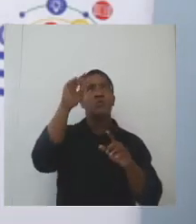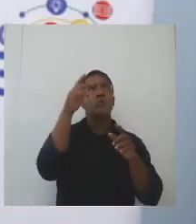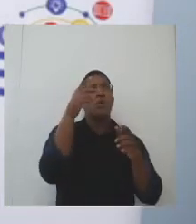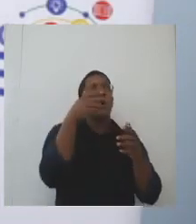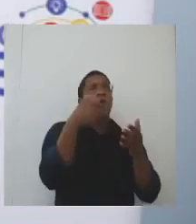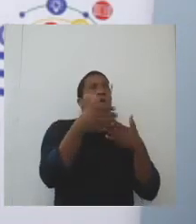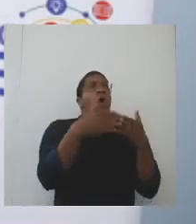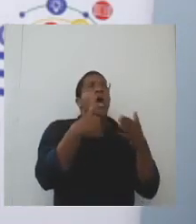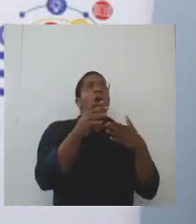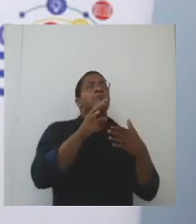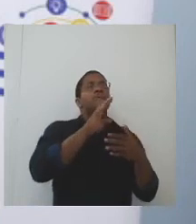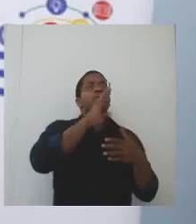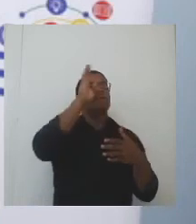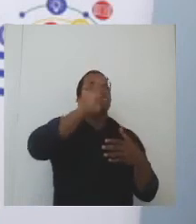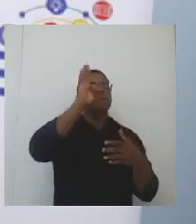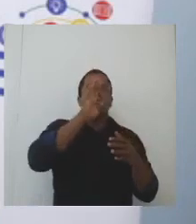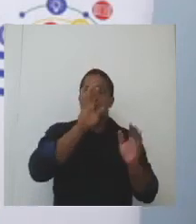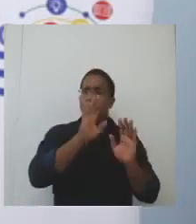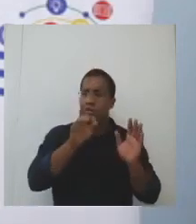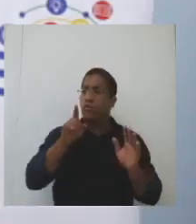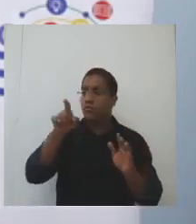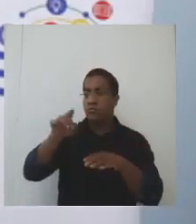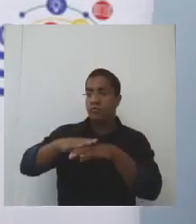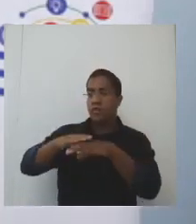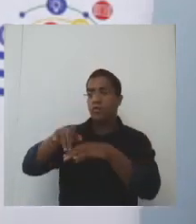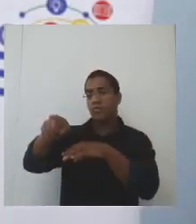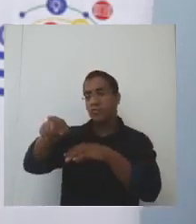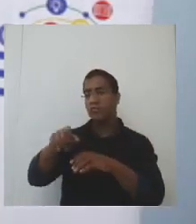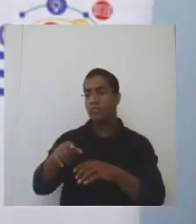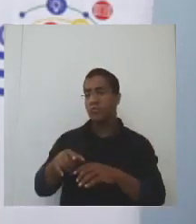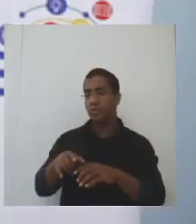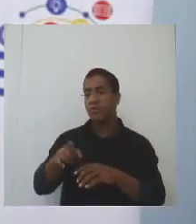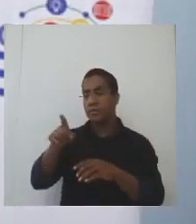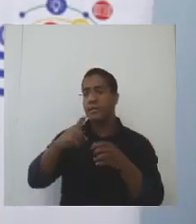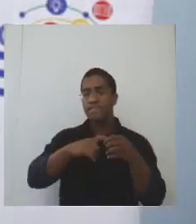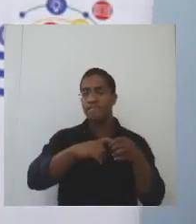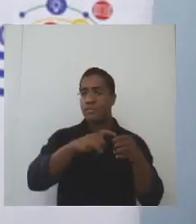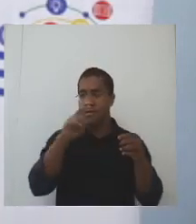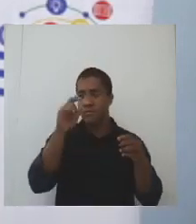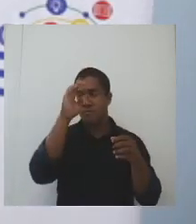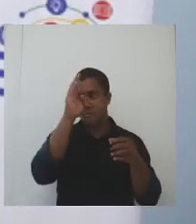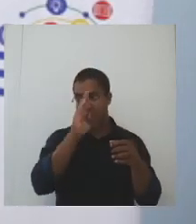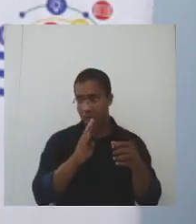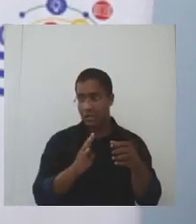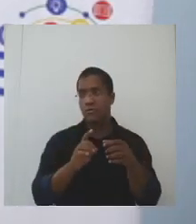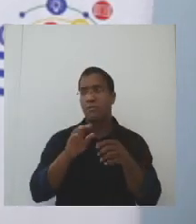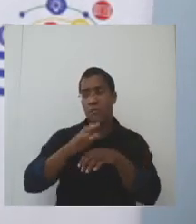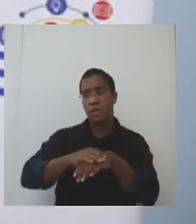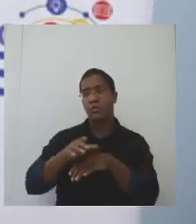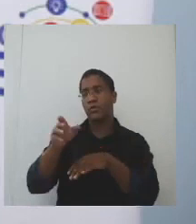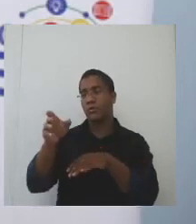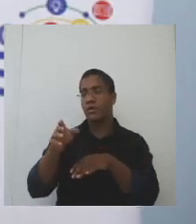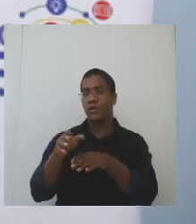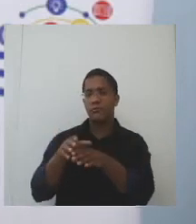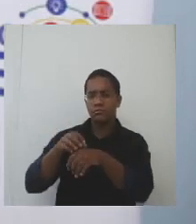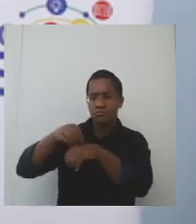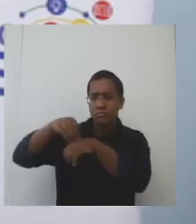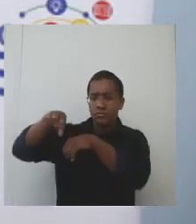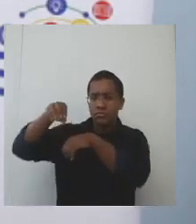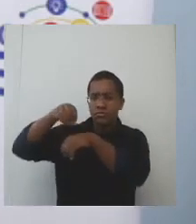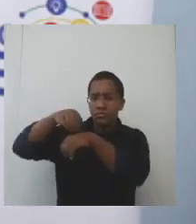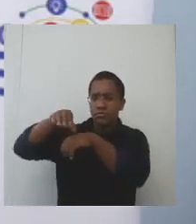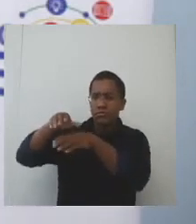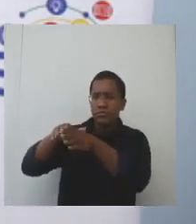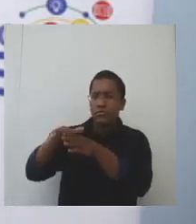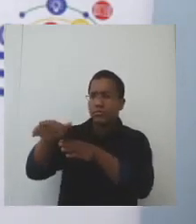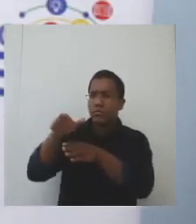desses aventureiros. Então ele dá conselhos ao seu filho, o príncipe regente Dom Pedro. E assim começa na história do